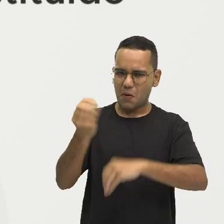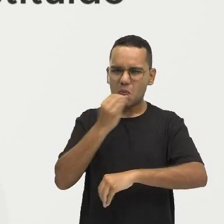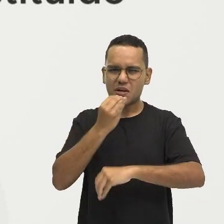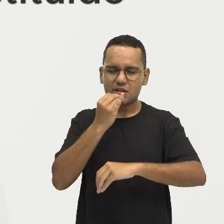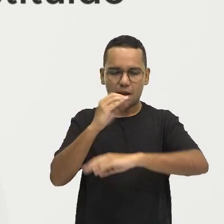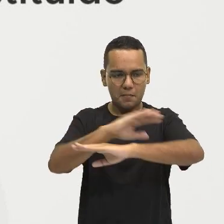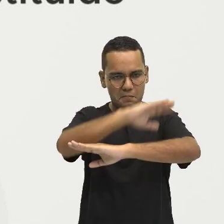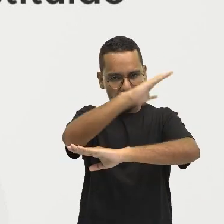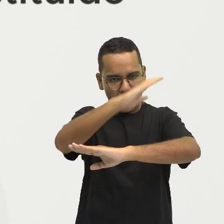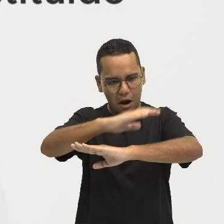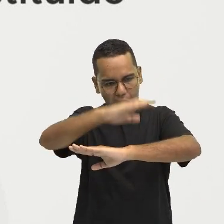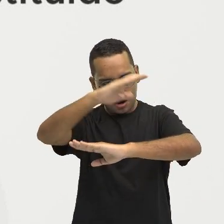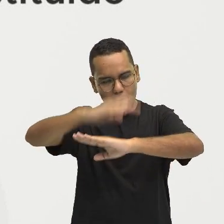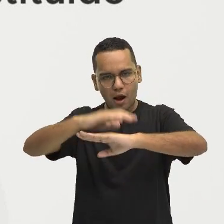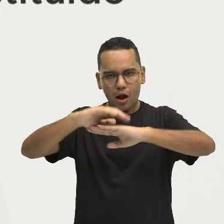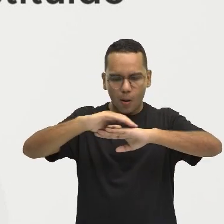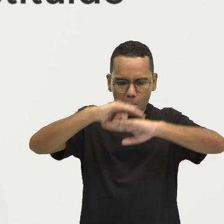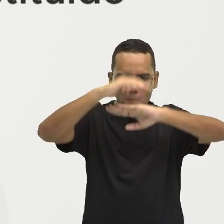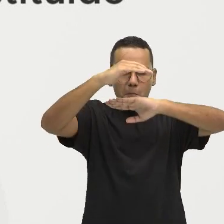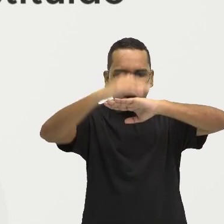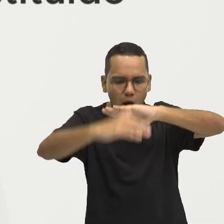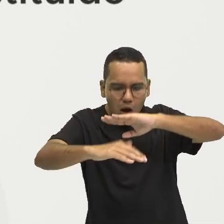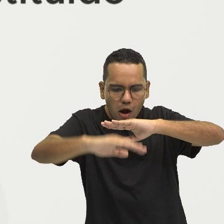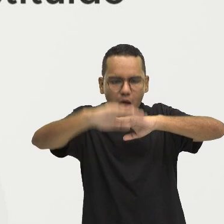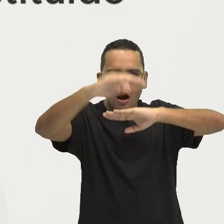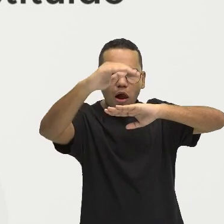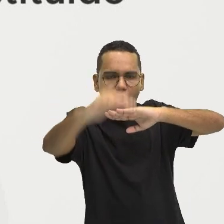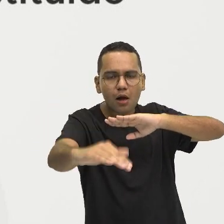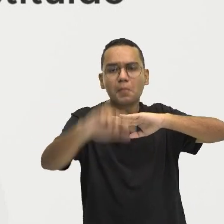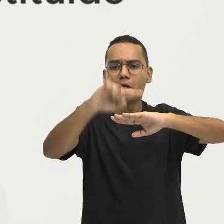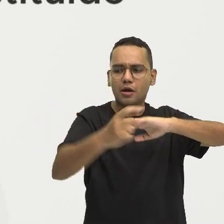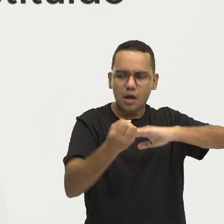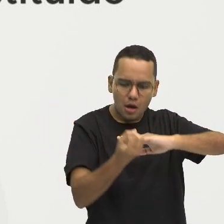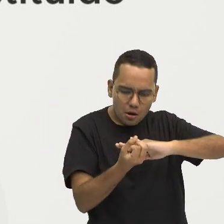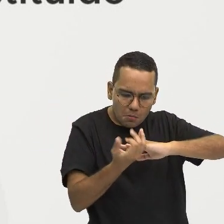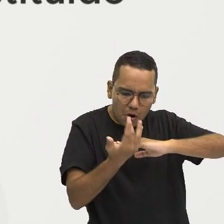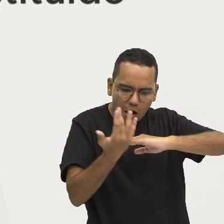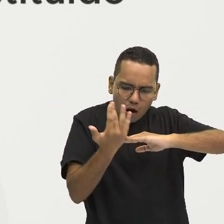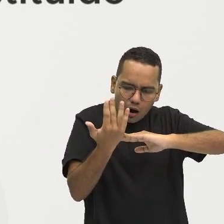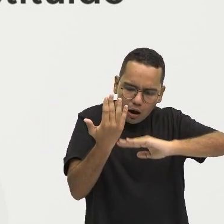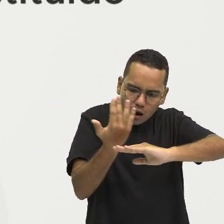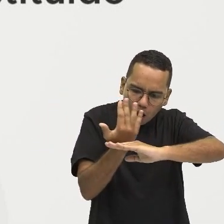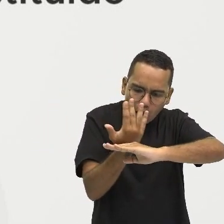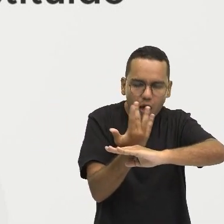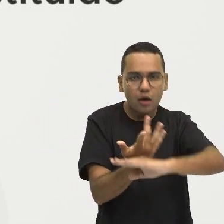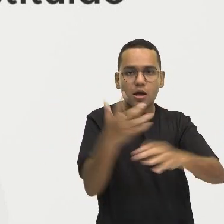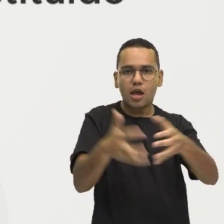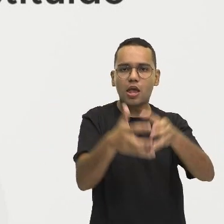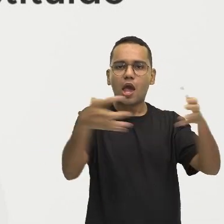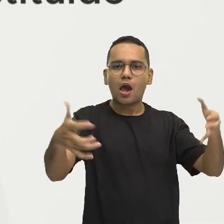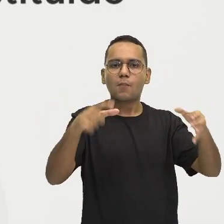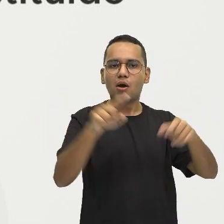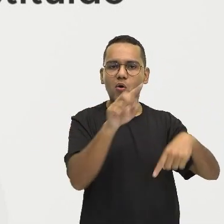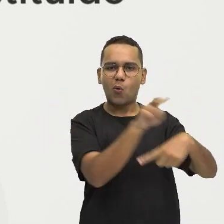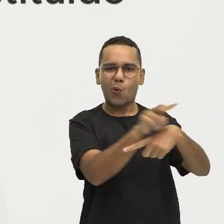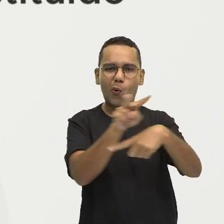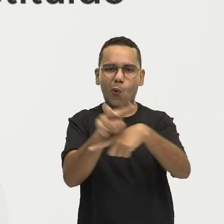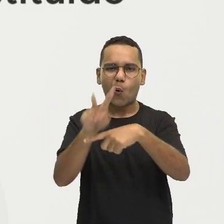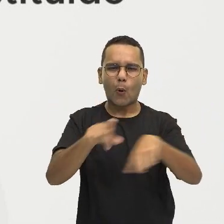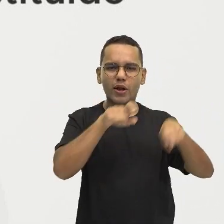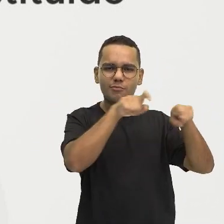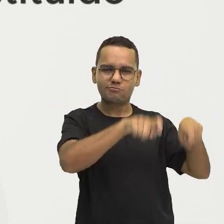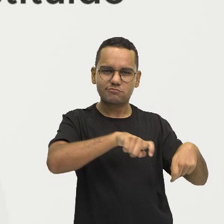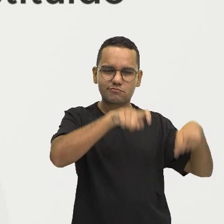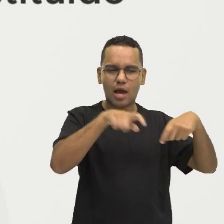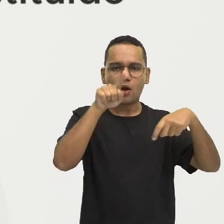ser constituído de grandes áreas de pastagens que se desenvolvem grandes rebanhos. Então nessa região também é